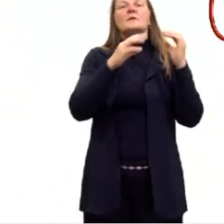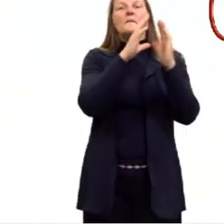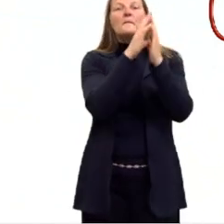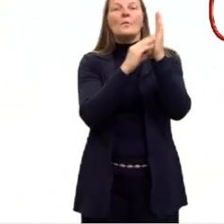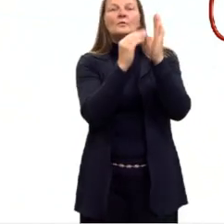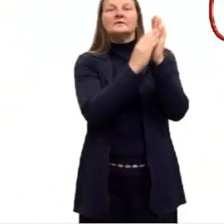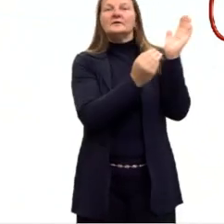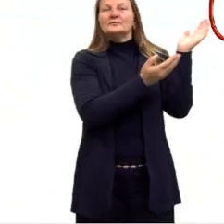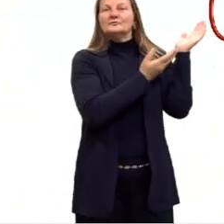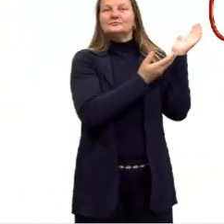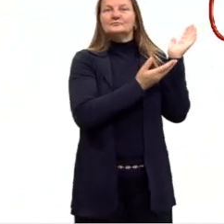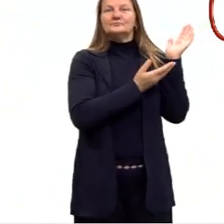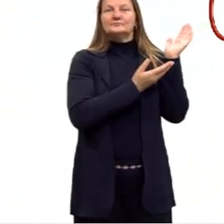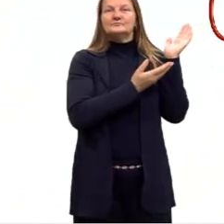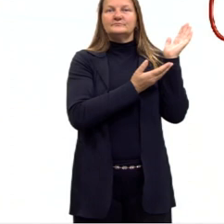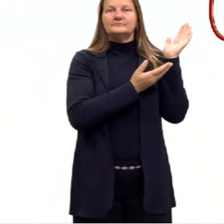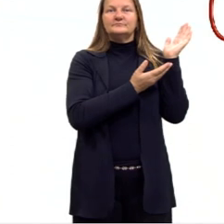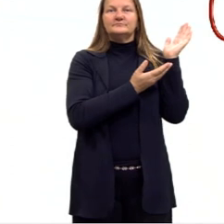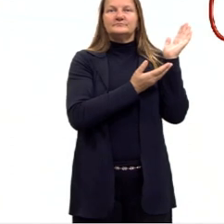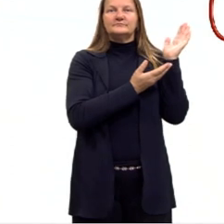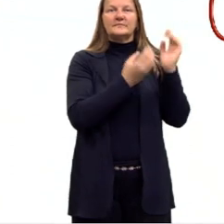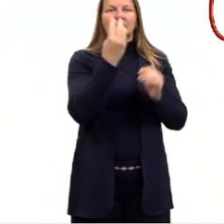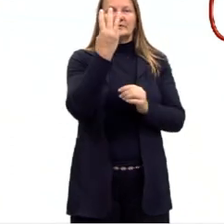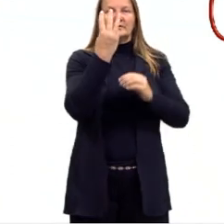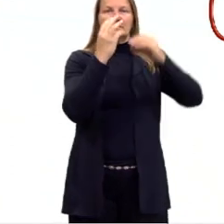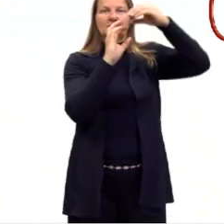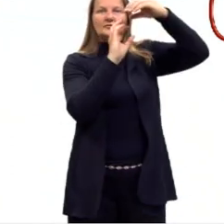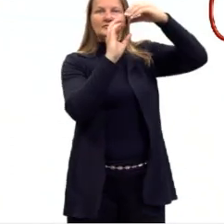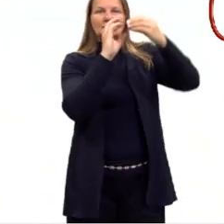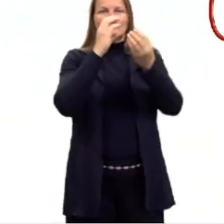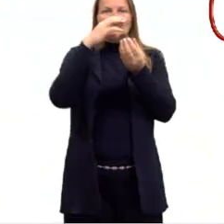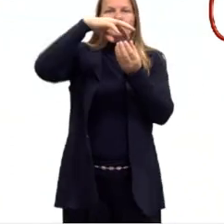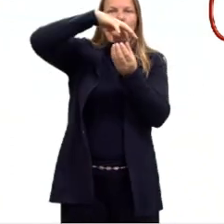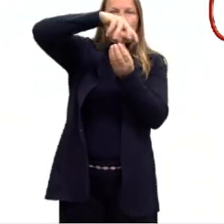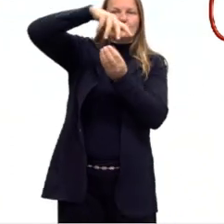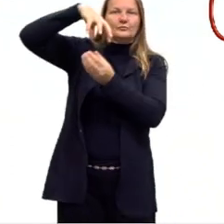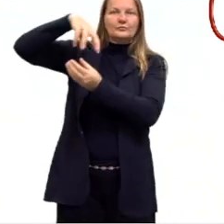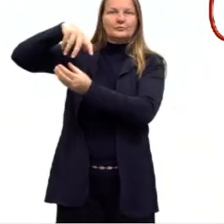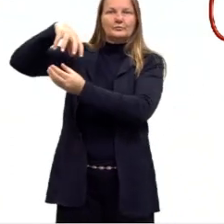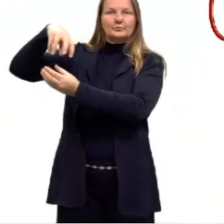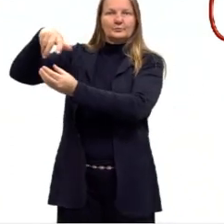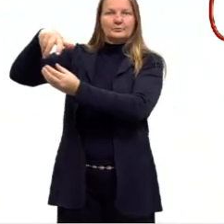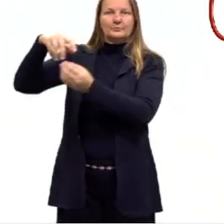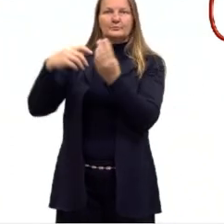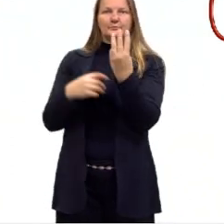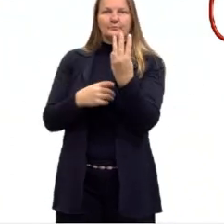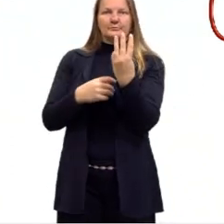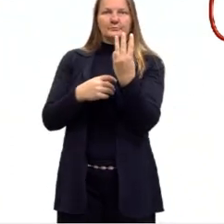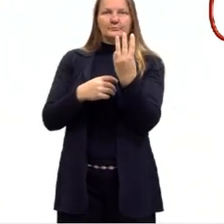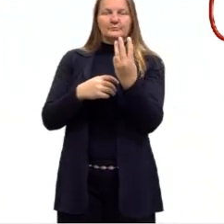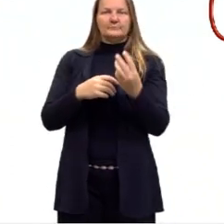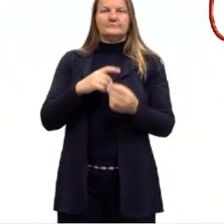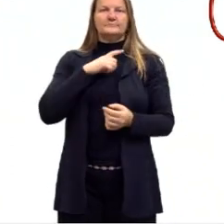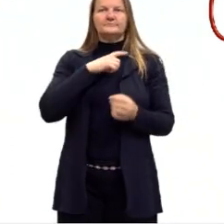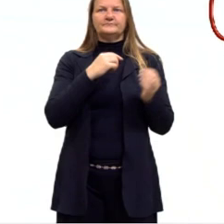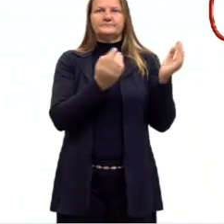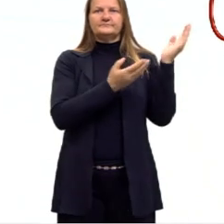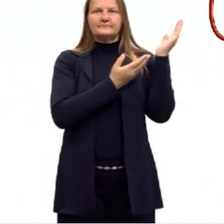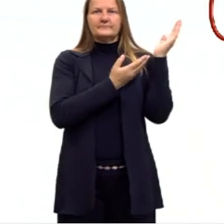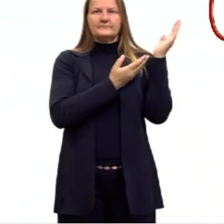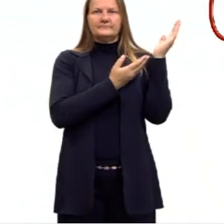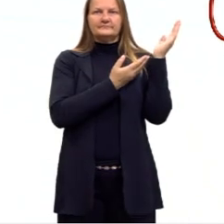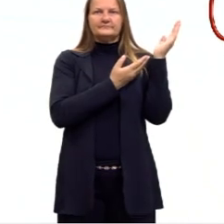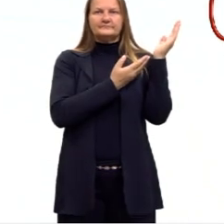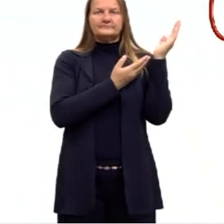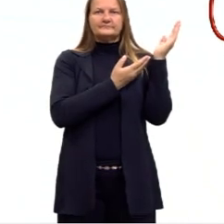modelinho aqui né por exemplo a gente pode ter três lâmpadas Ah tá a gente pode ter essas três lâmpadas no